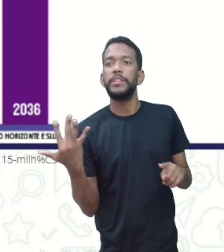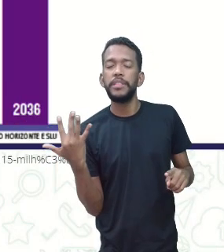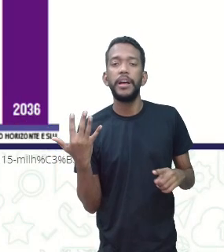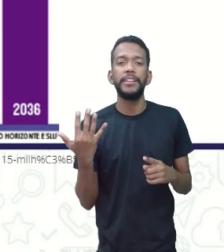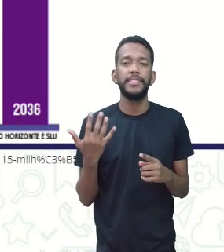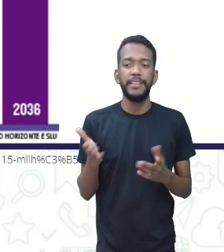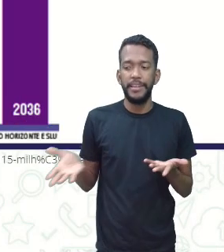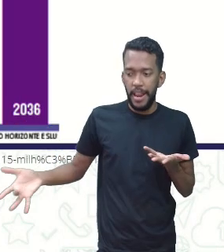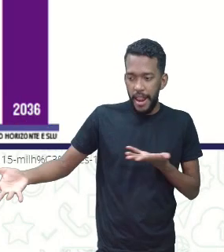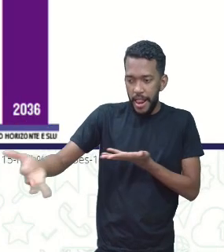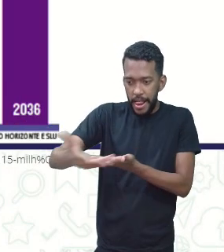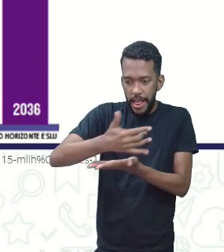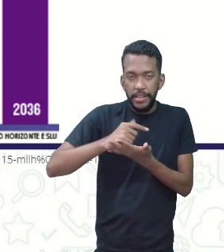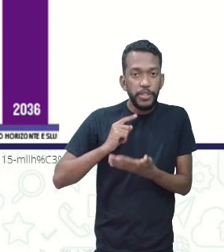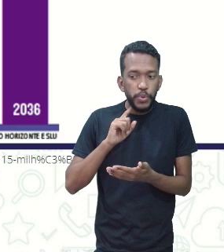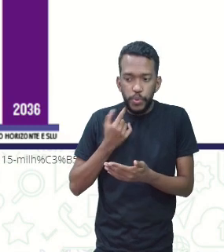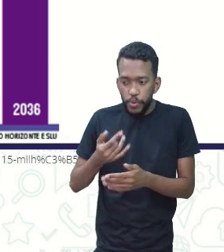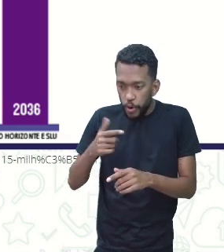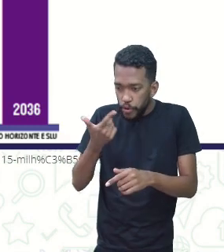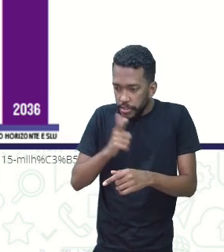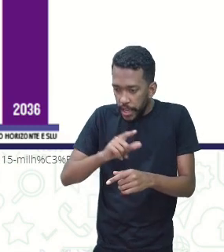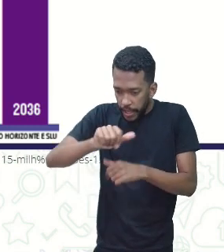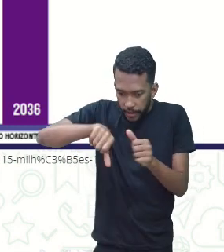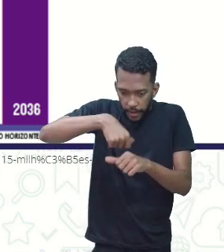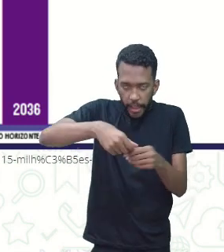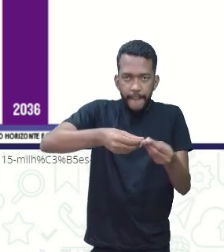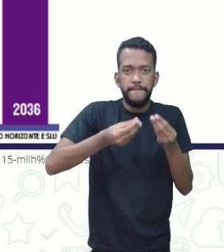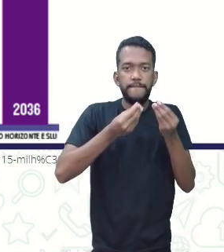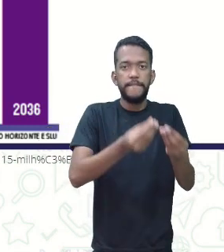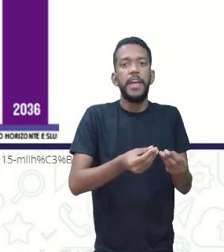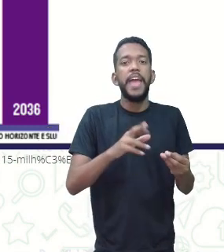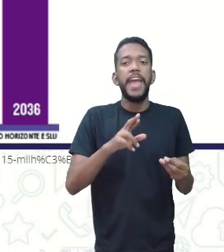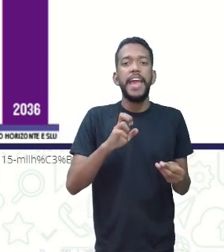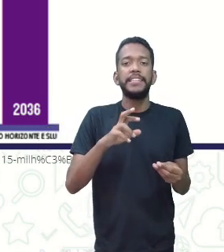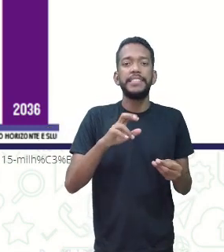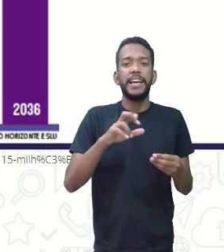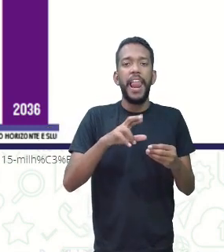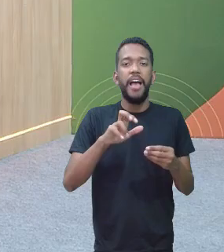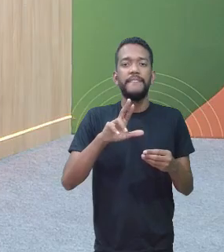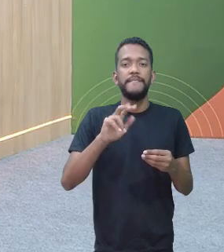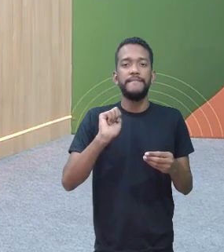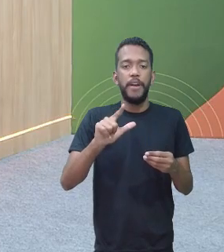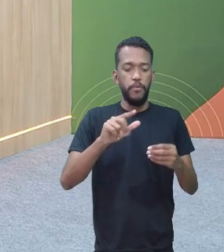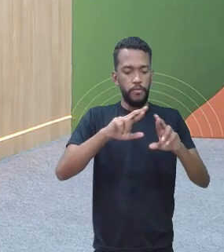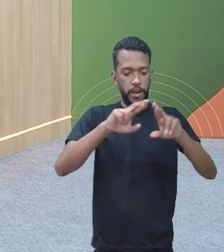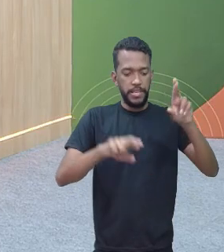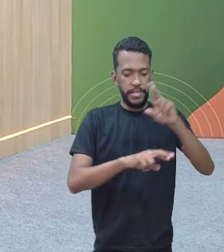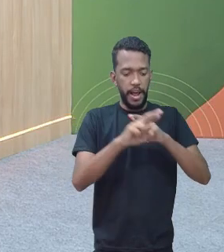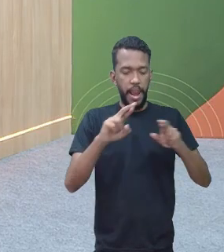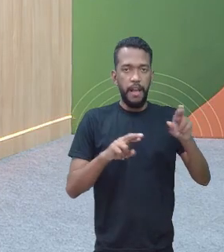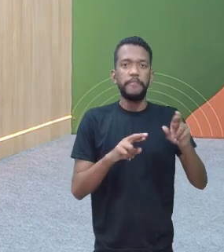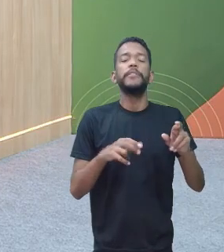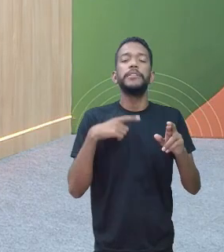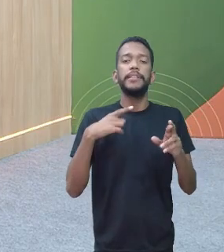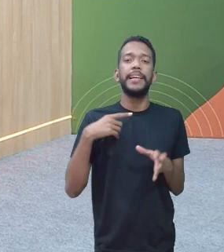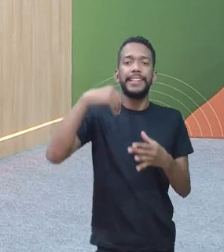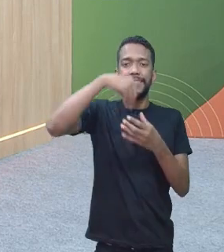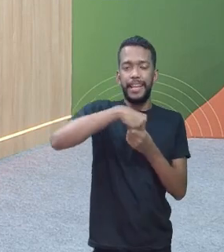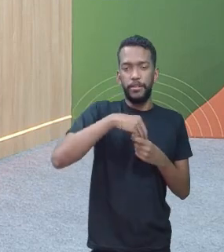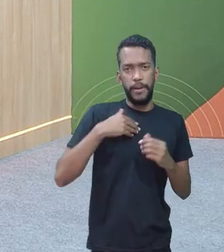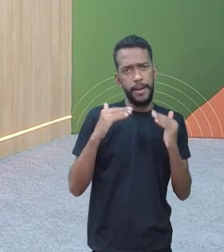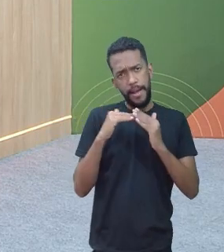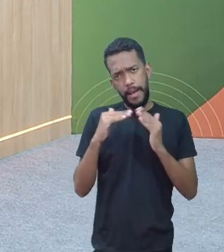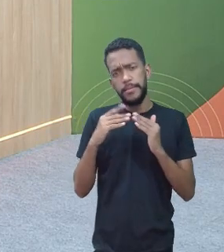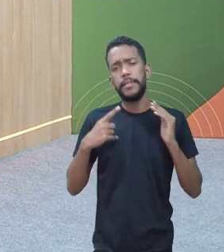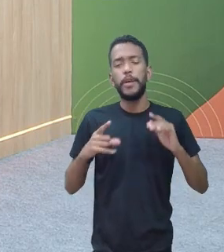em relação aos resíduos domiciliares. Então, vê só, gente, vamos pensar assim. A gente tem na nossa casa